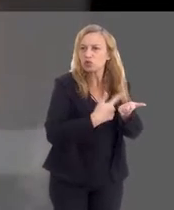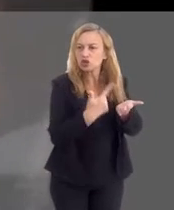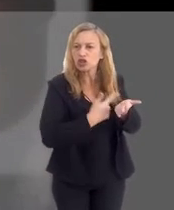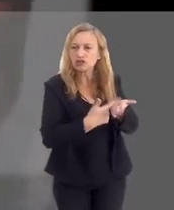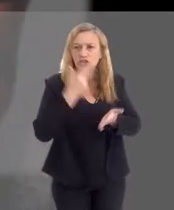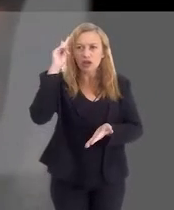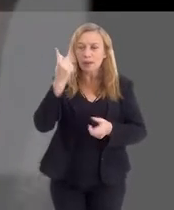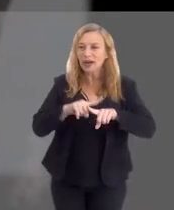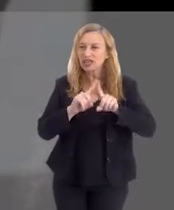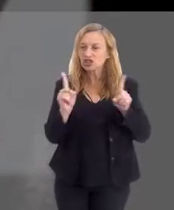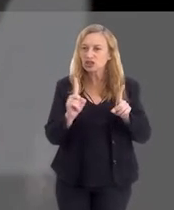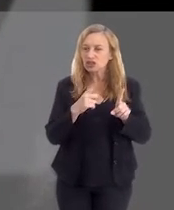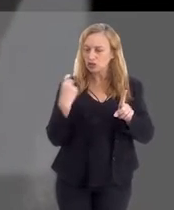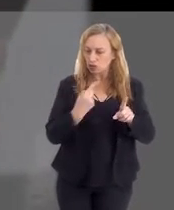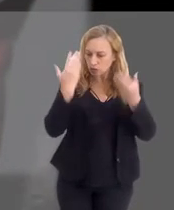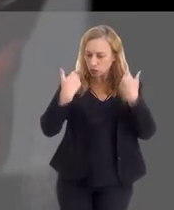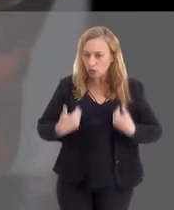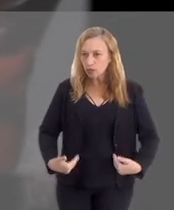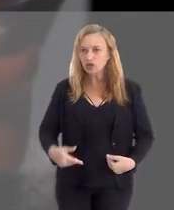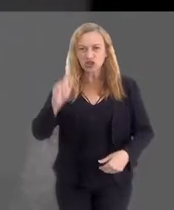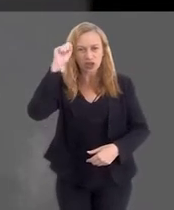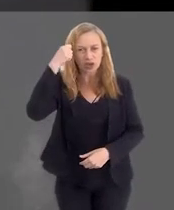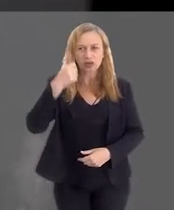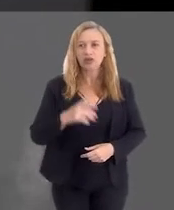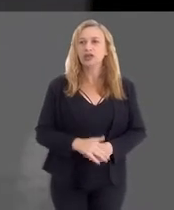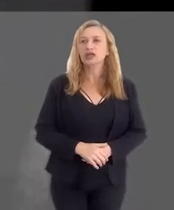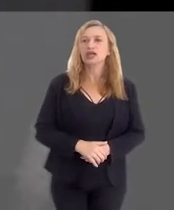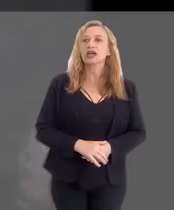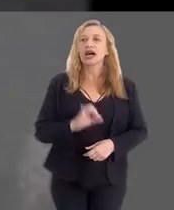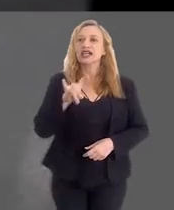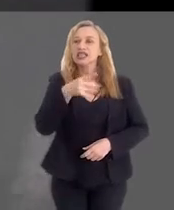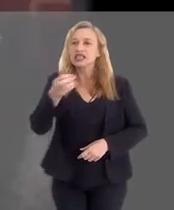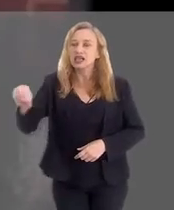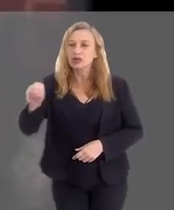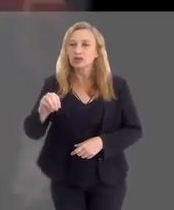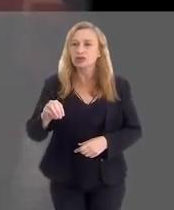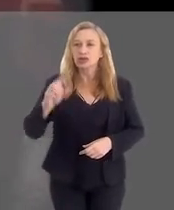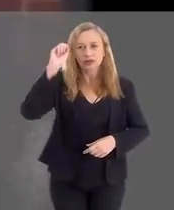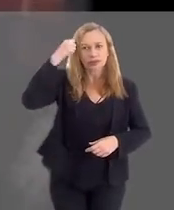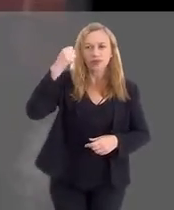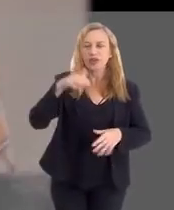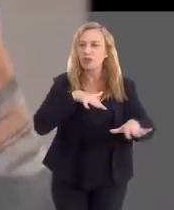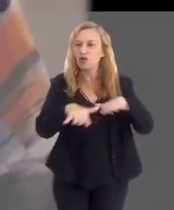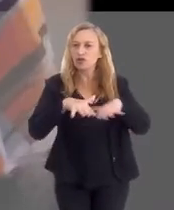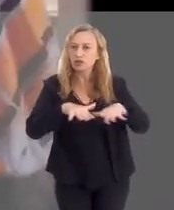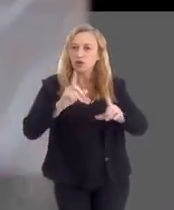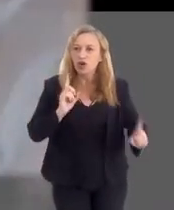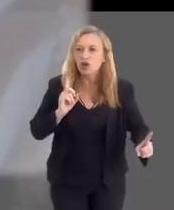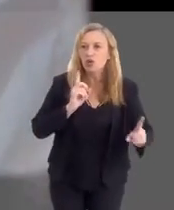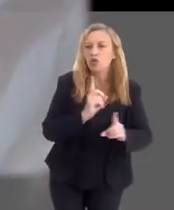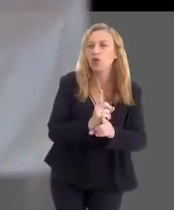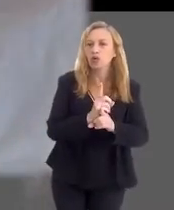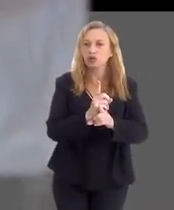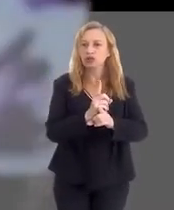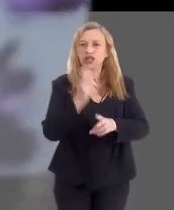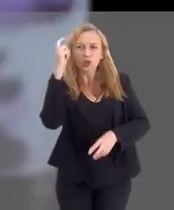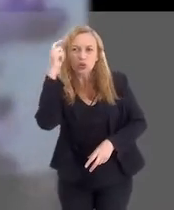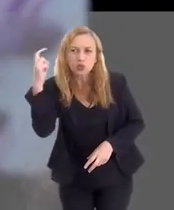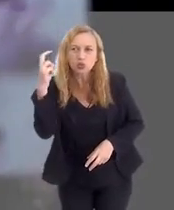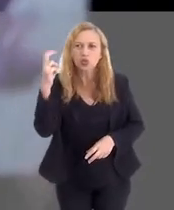história, mas em nossos corpos negros. Ascensão negra é movimento, é reencontro, é